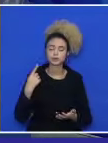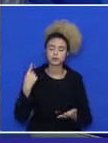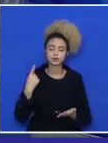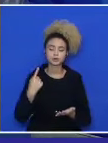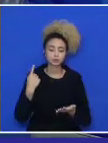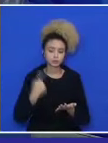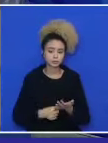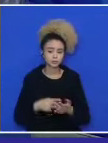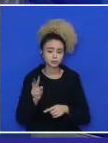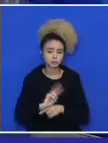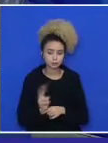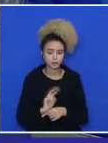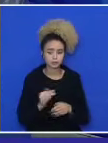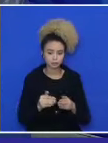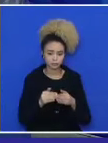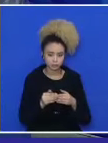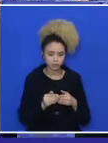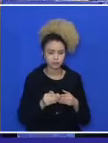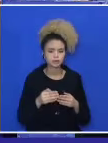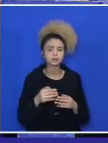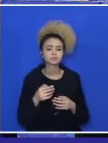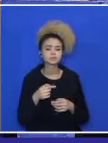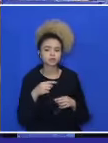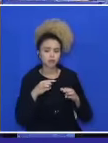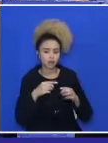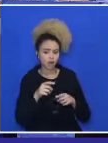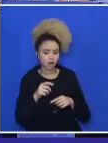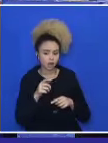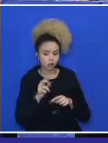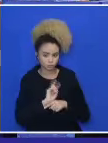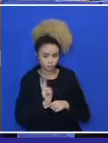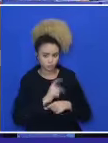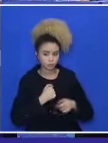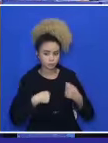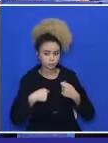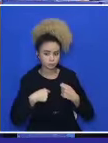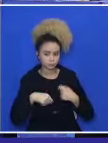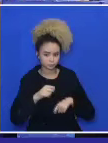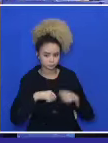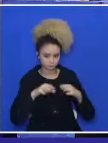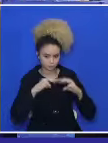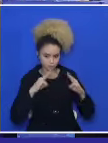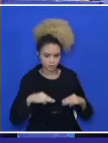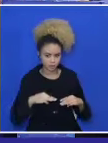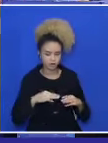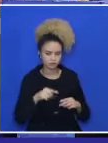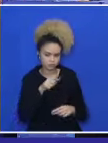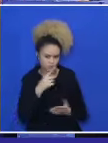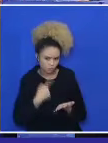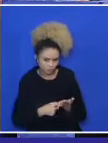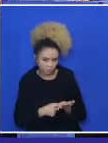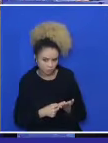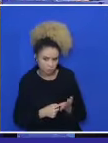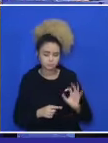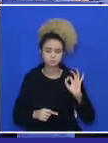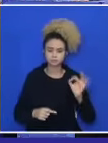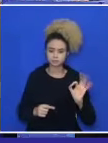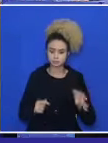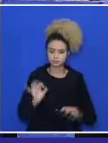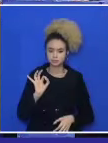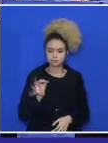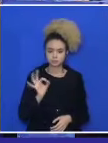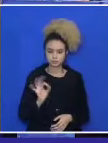dos auditores, por favor, Astrogildo e Francisco, auditores do Ministério da Economia. Os senhores confirmam os números sorteados na quina? Sim, confirmo.